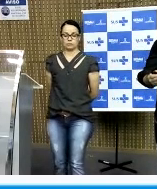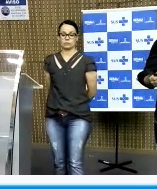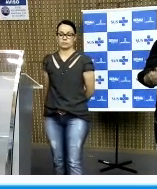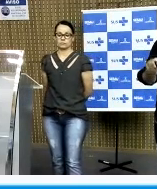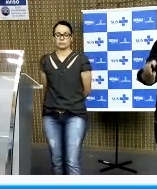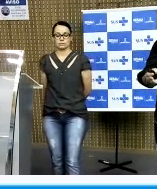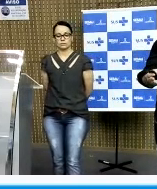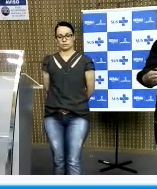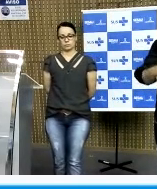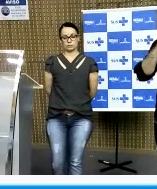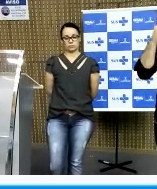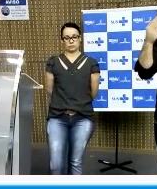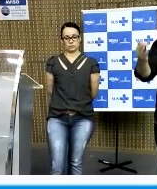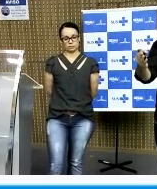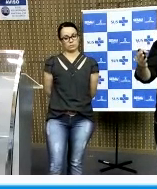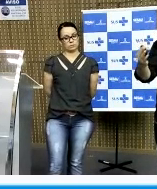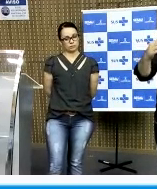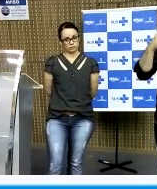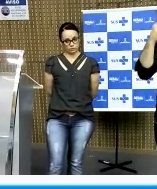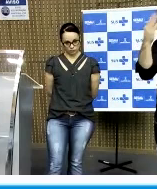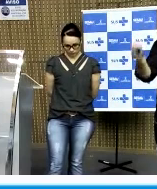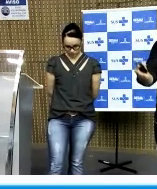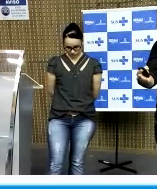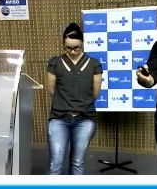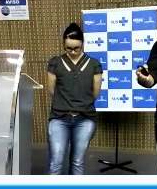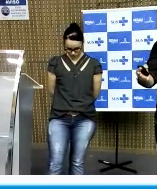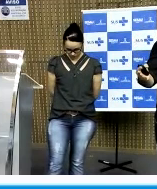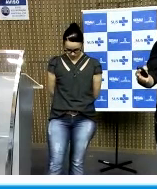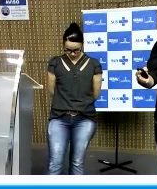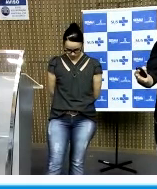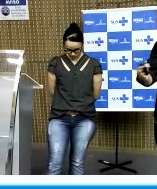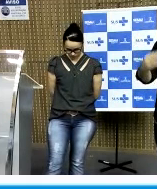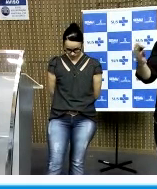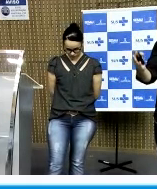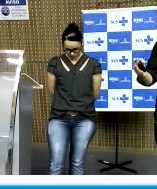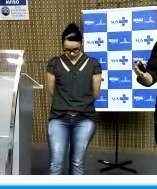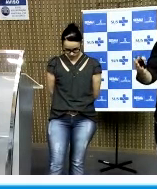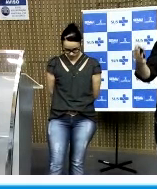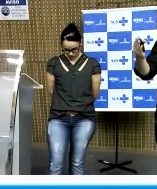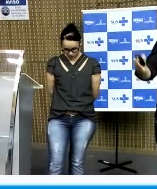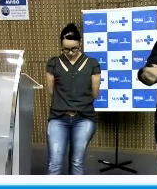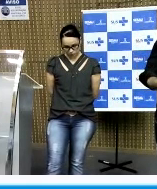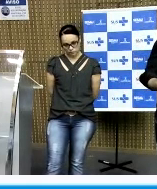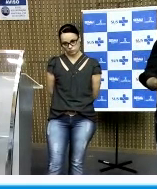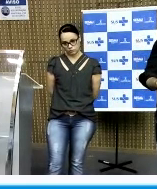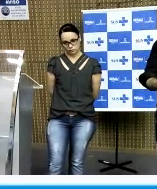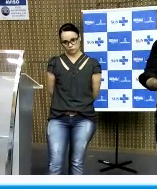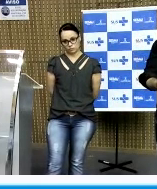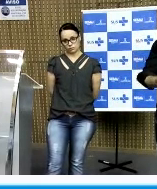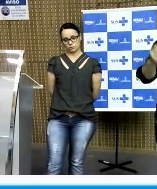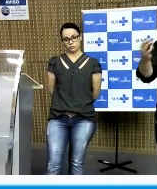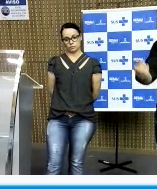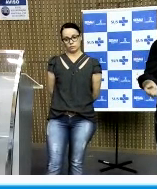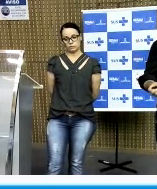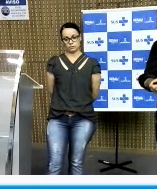em 2020, a unidade dispensadora e unidade de acolhimento do cuidado também. E no primeiro semestre de